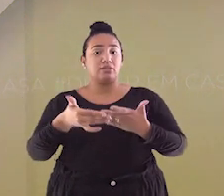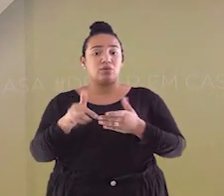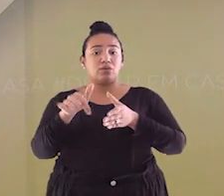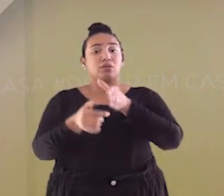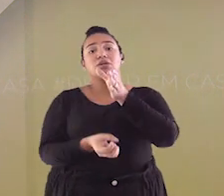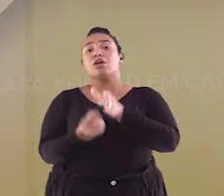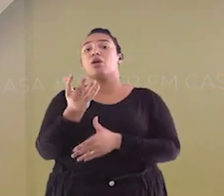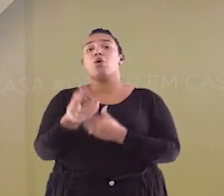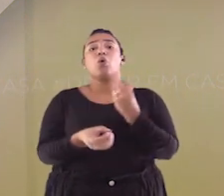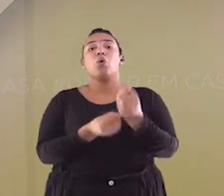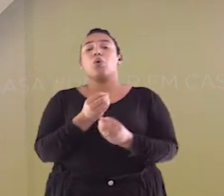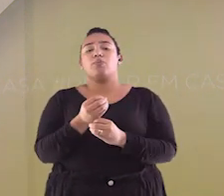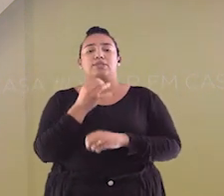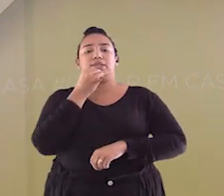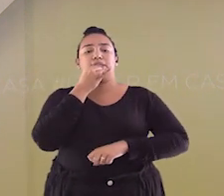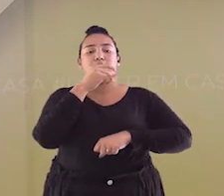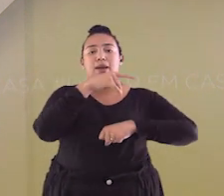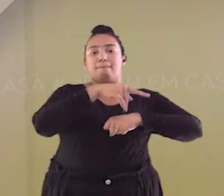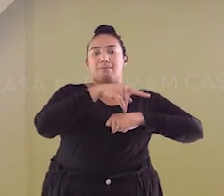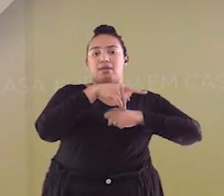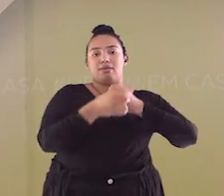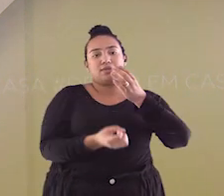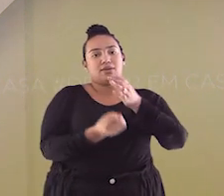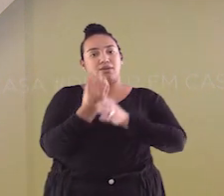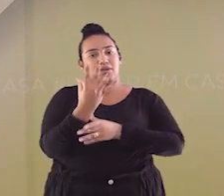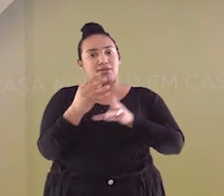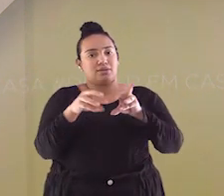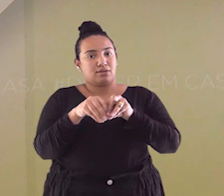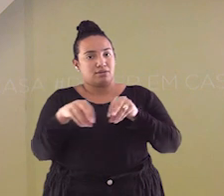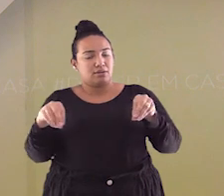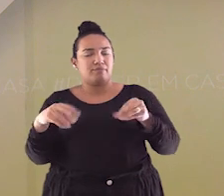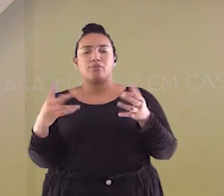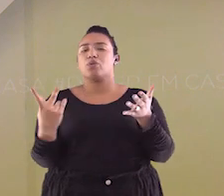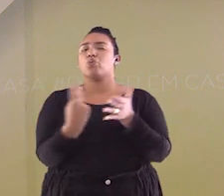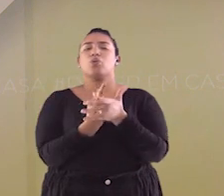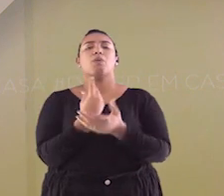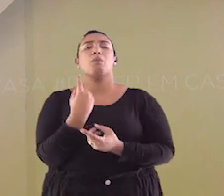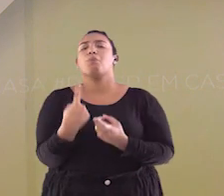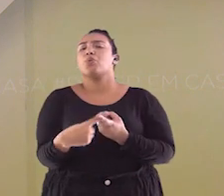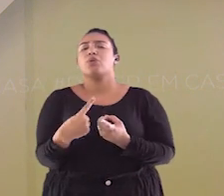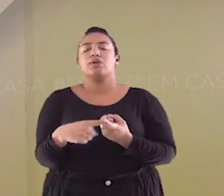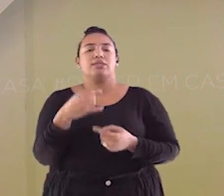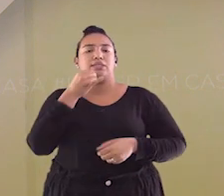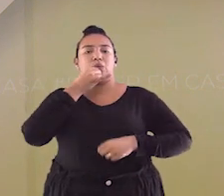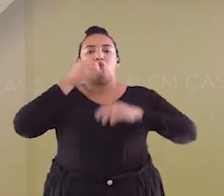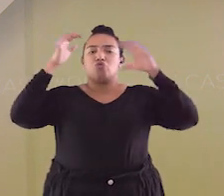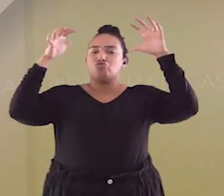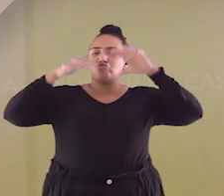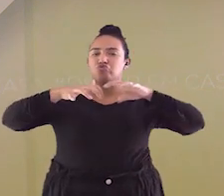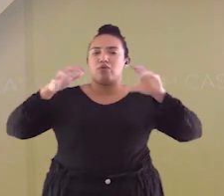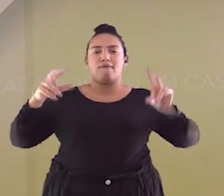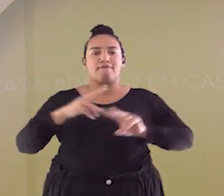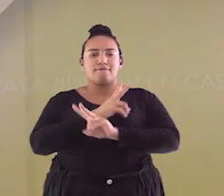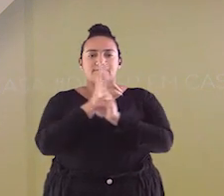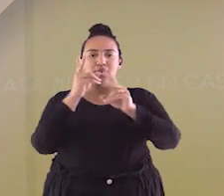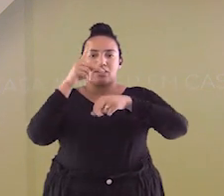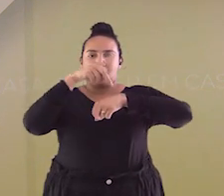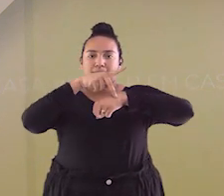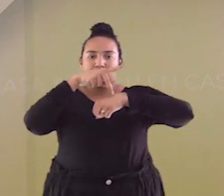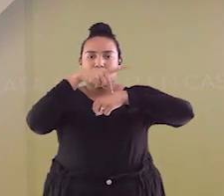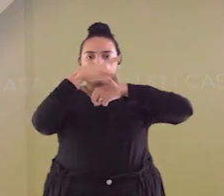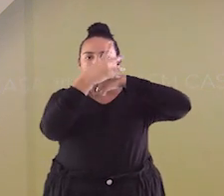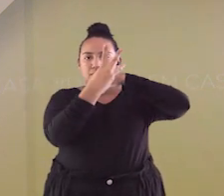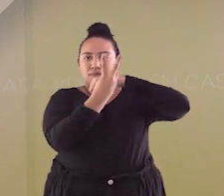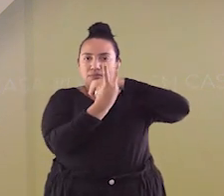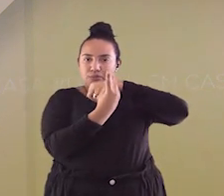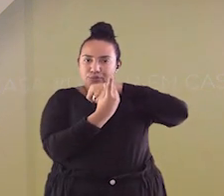uma rocha, eu tenho a origem de um solo. Isso acontece devido à ação do vento e da chuva, que a rocha vai se